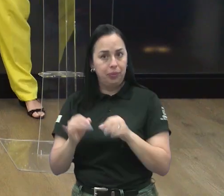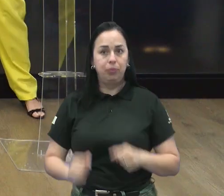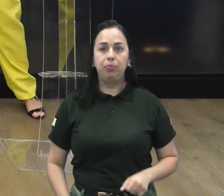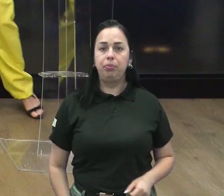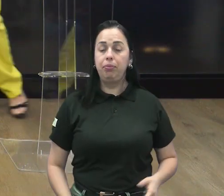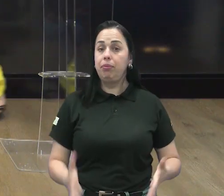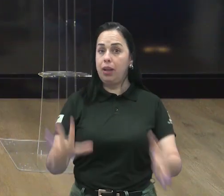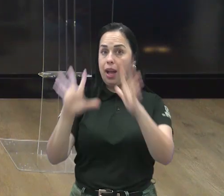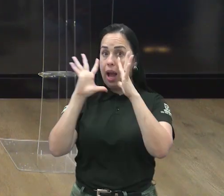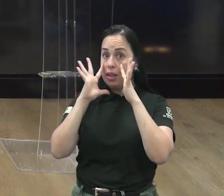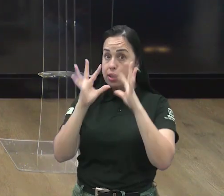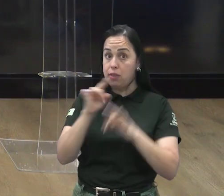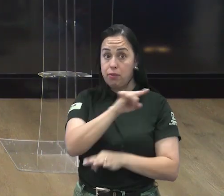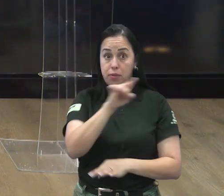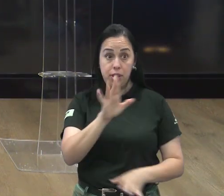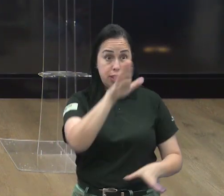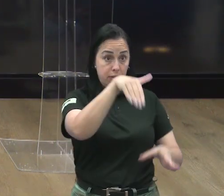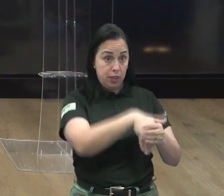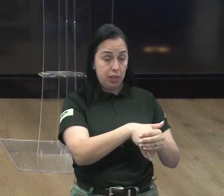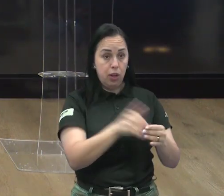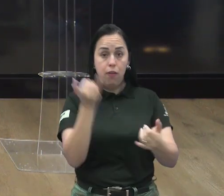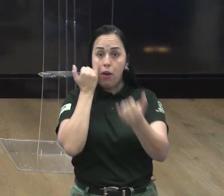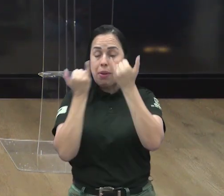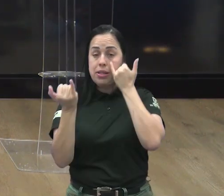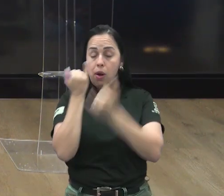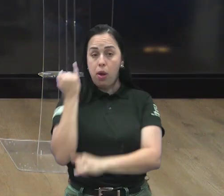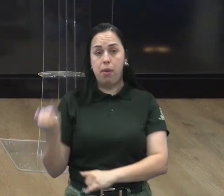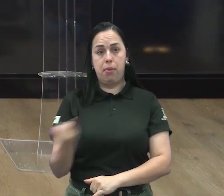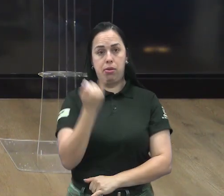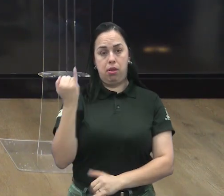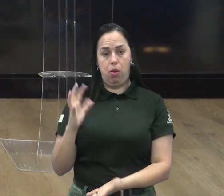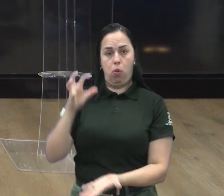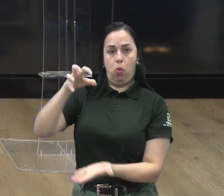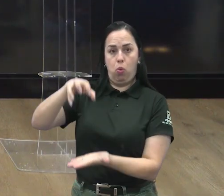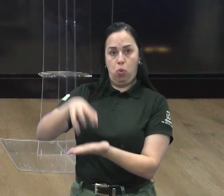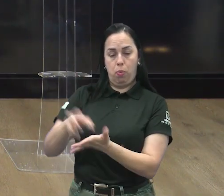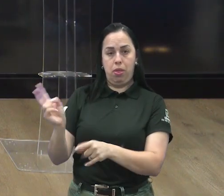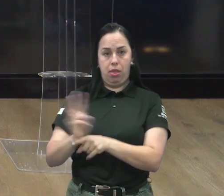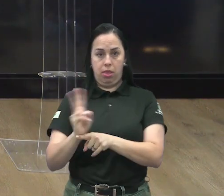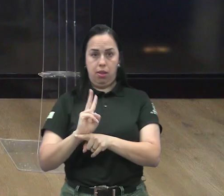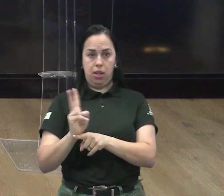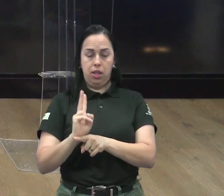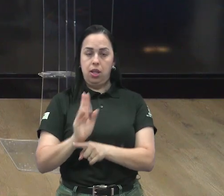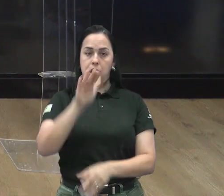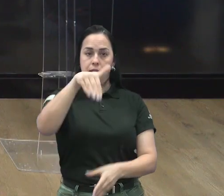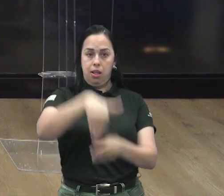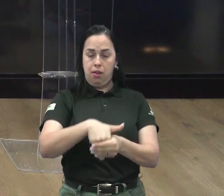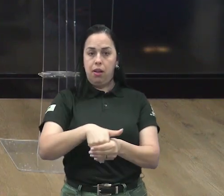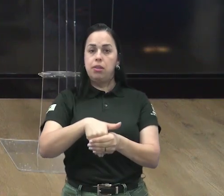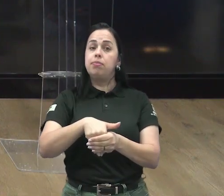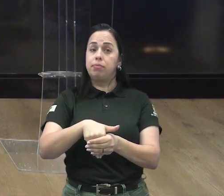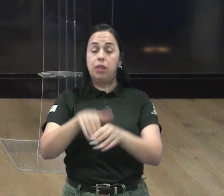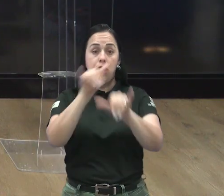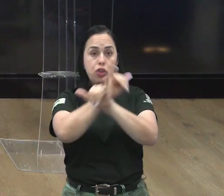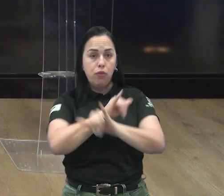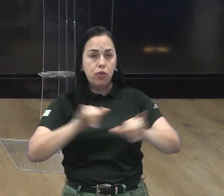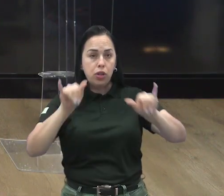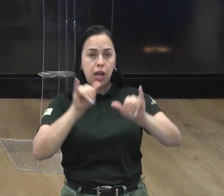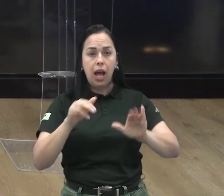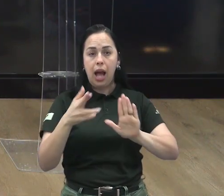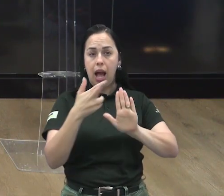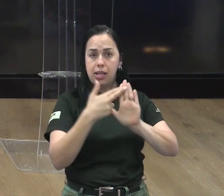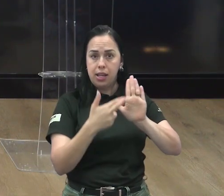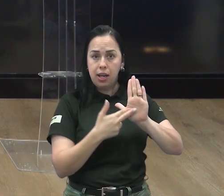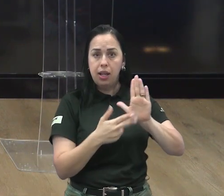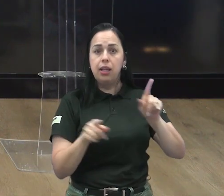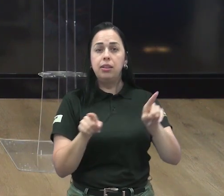gente. E atenção, eleitor, notícia importante. A Corregedoria Geral da Justiça Eleitoral divulgou